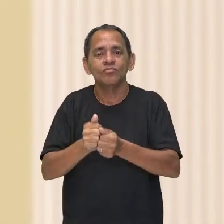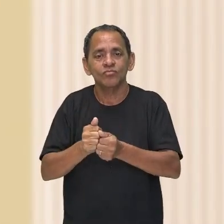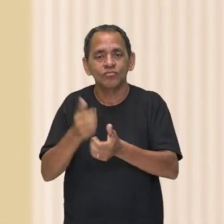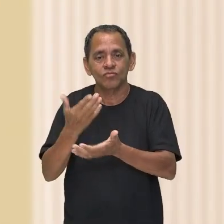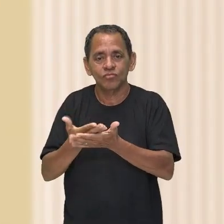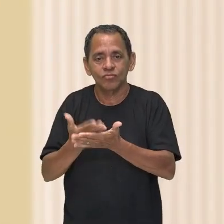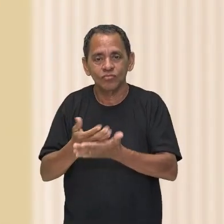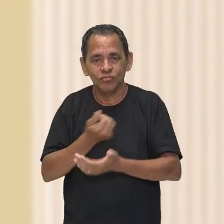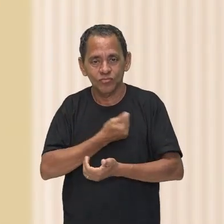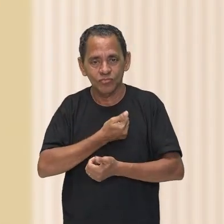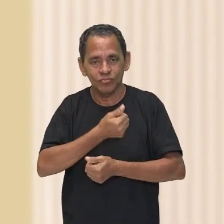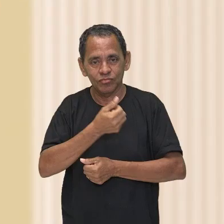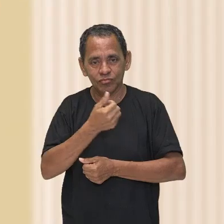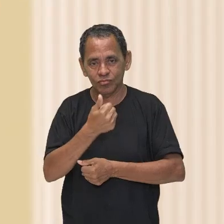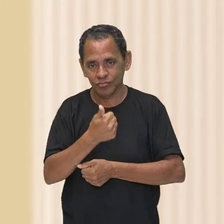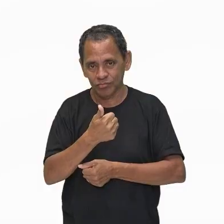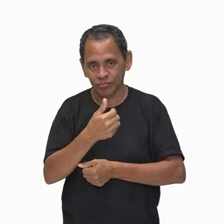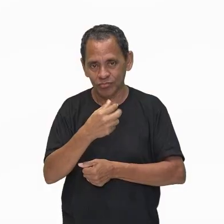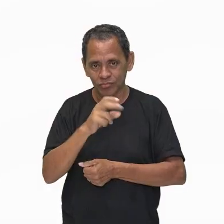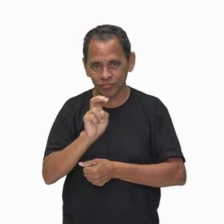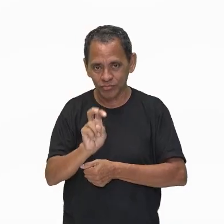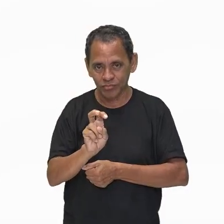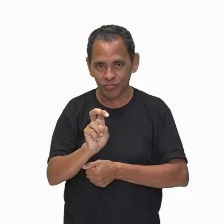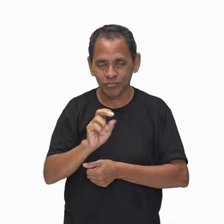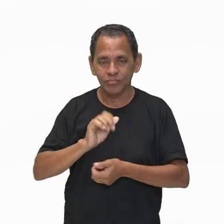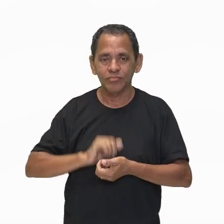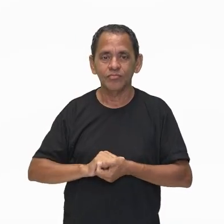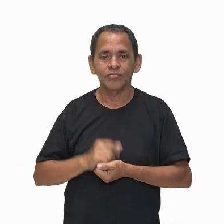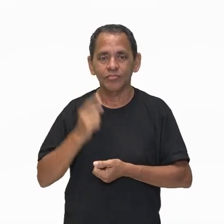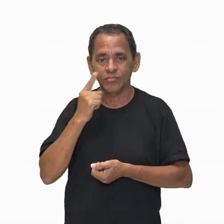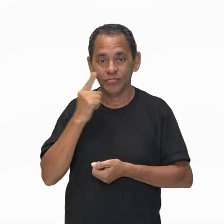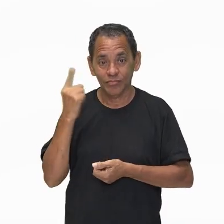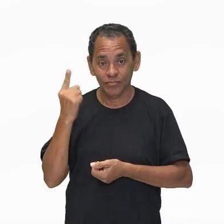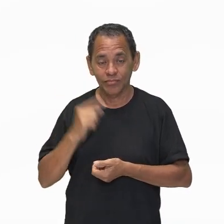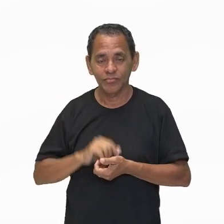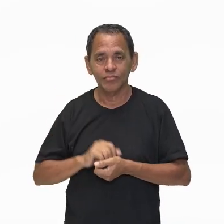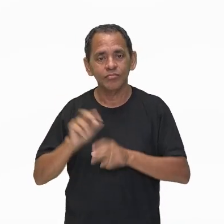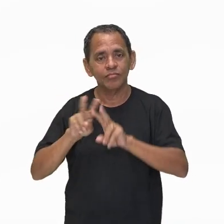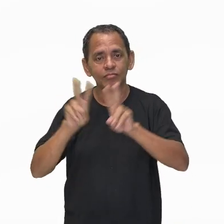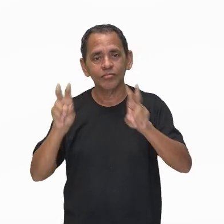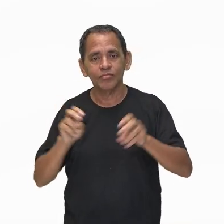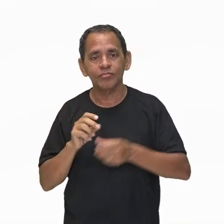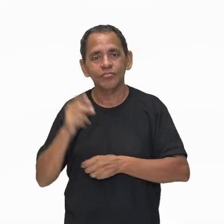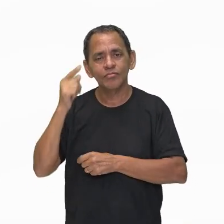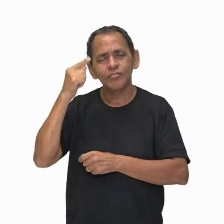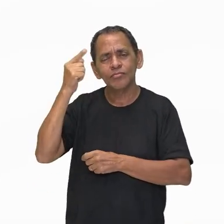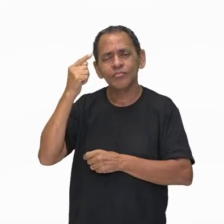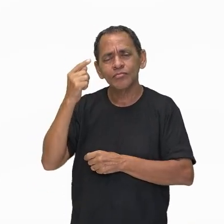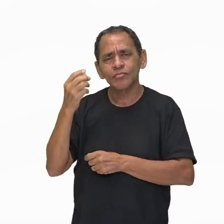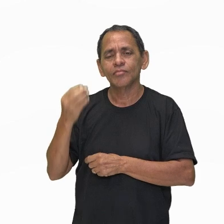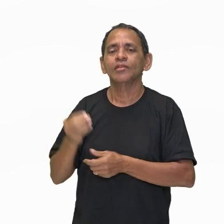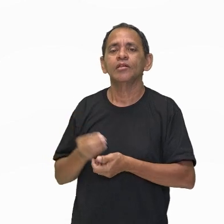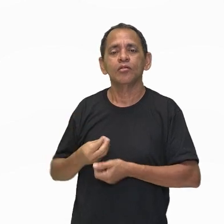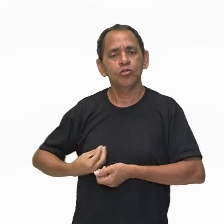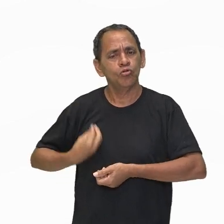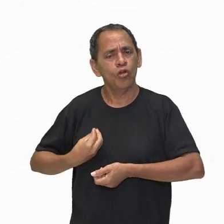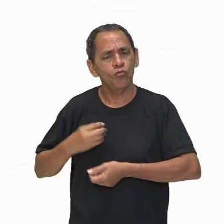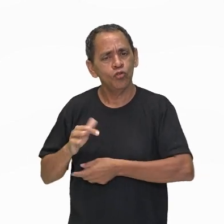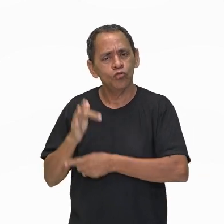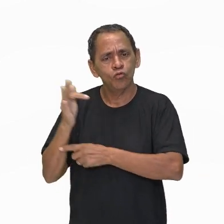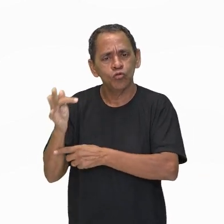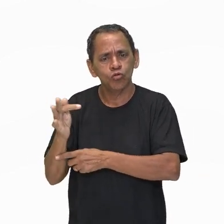15, vamos ver o nosso objeto de conhecimento? Pensando na vida e no futuro,